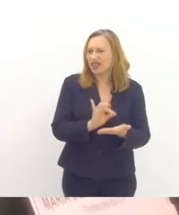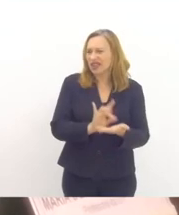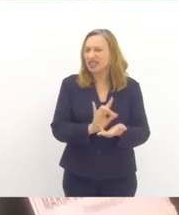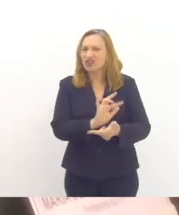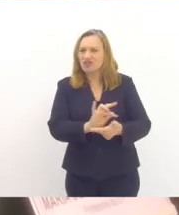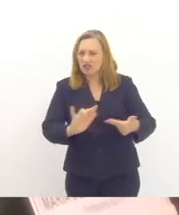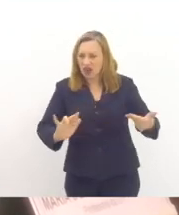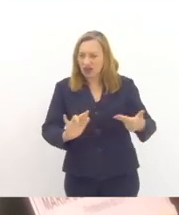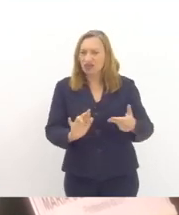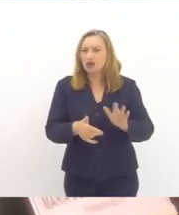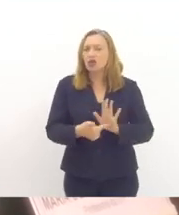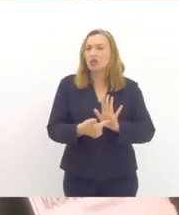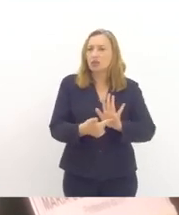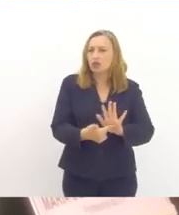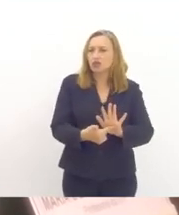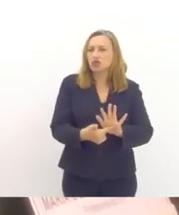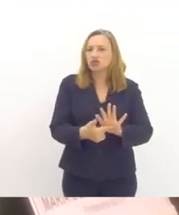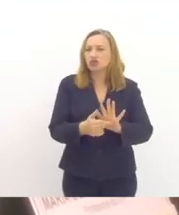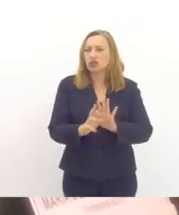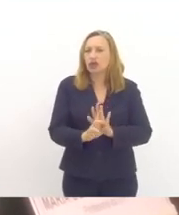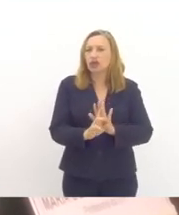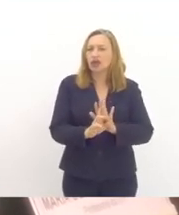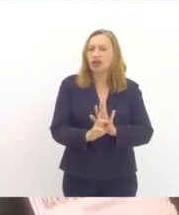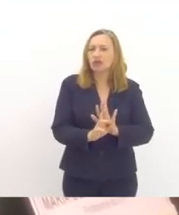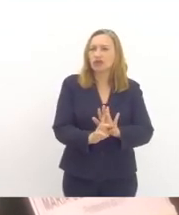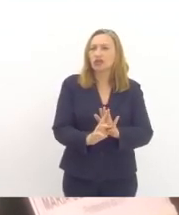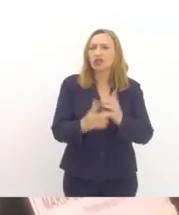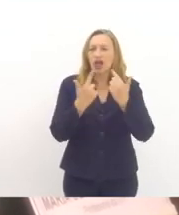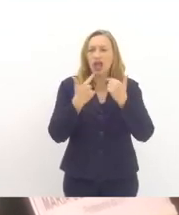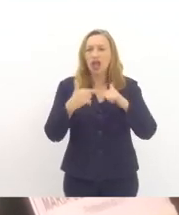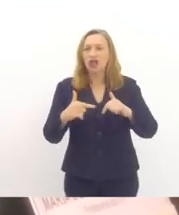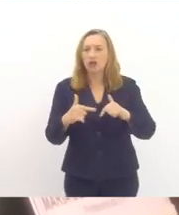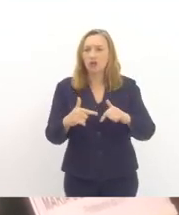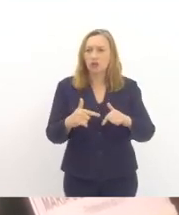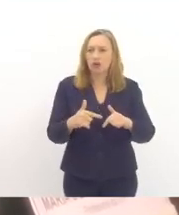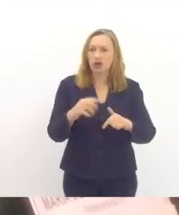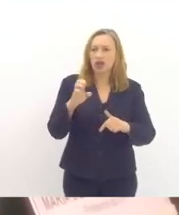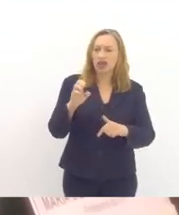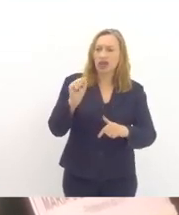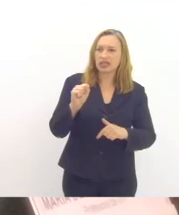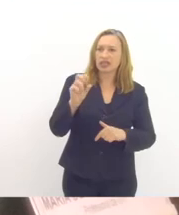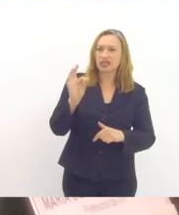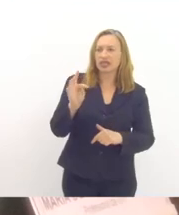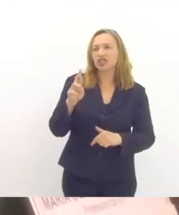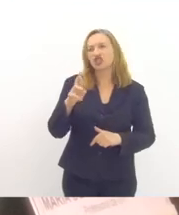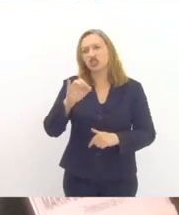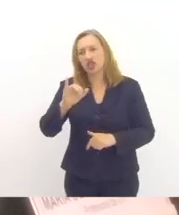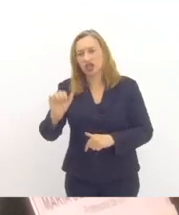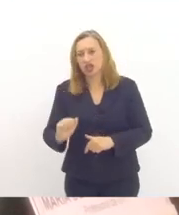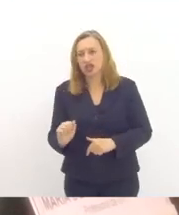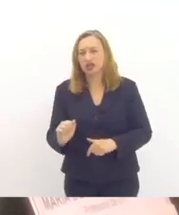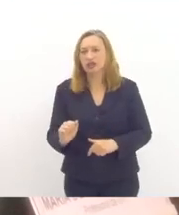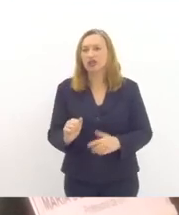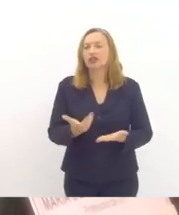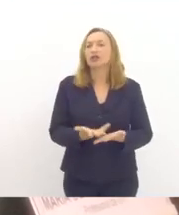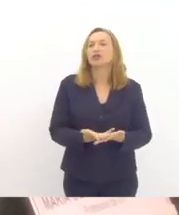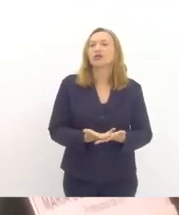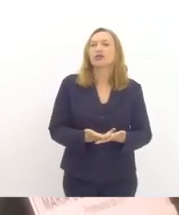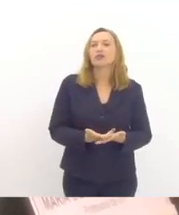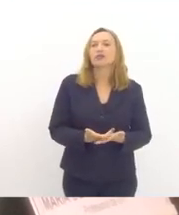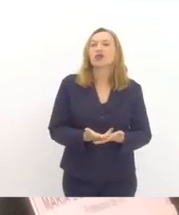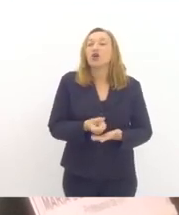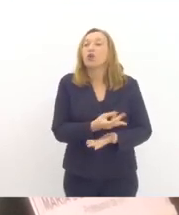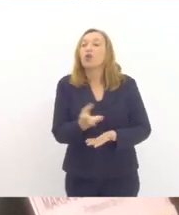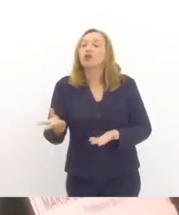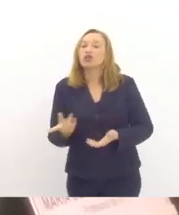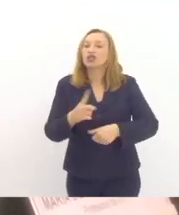metas aparece a referência à língua estrangeira, mas a meta 2 determina, inclusive, um